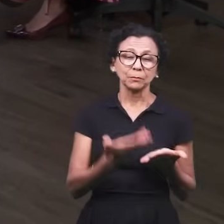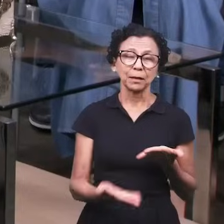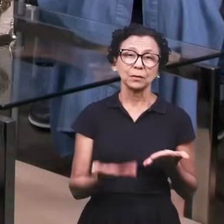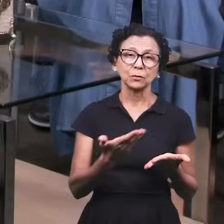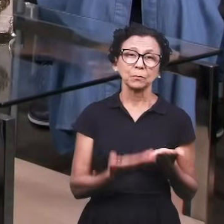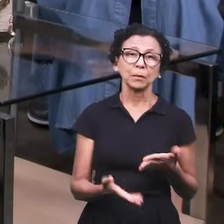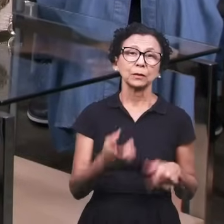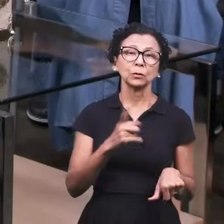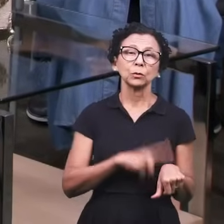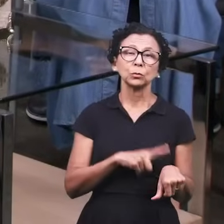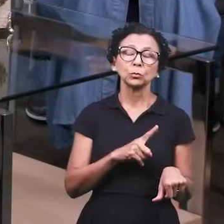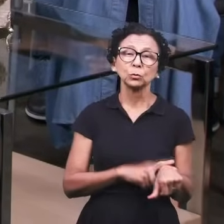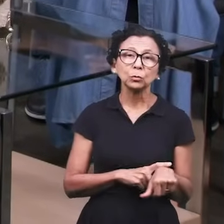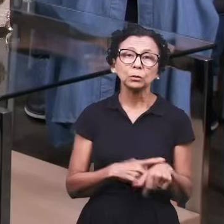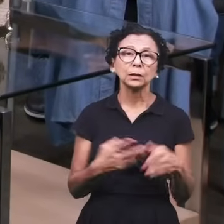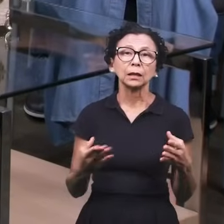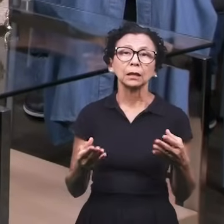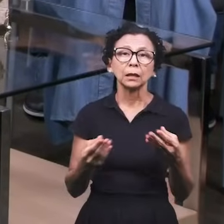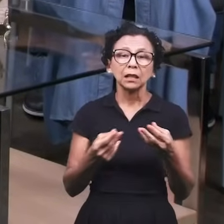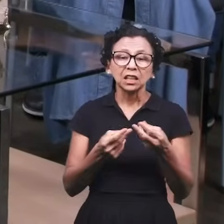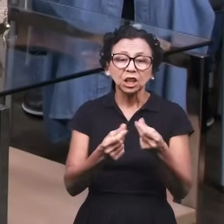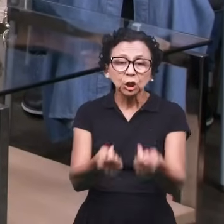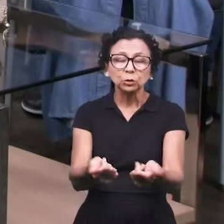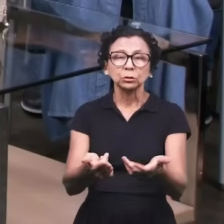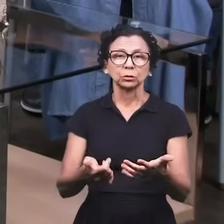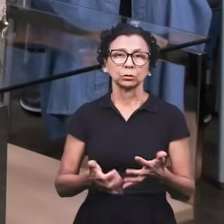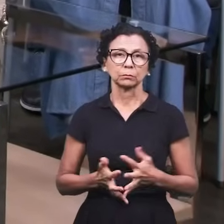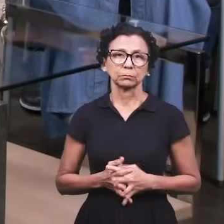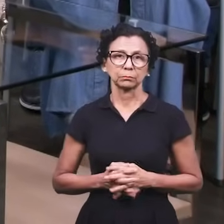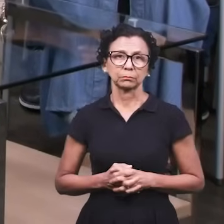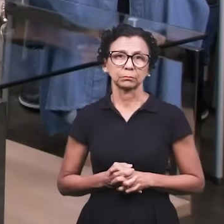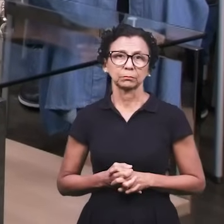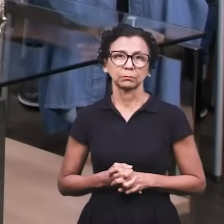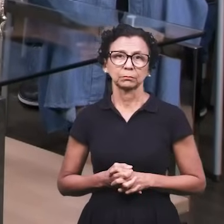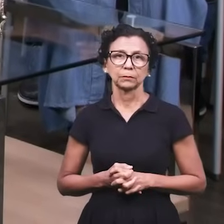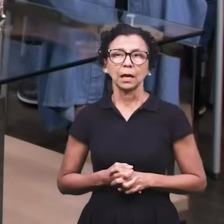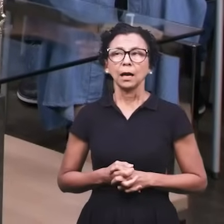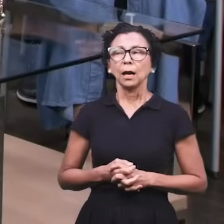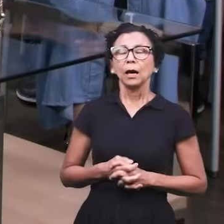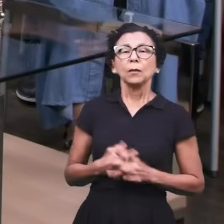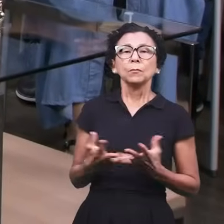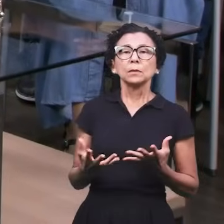inútil? Então, ao invés de você ver um filme que não te acrescenta nada,